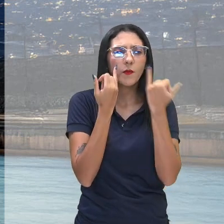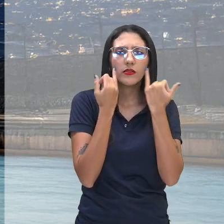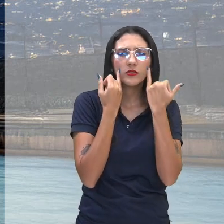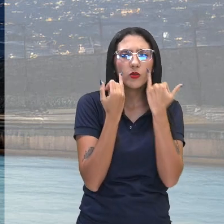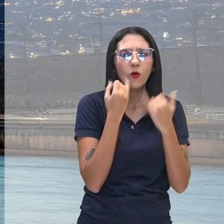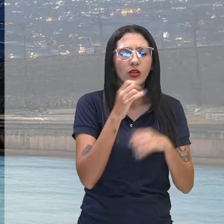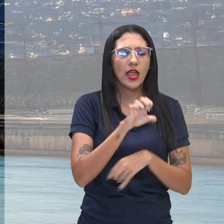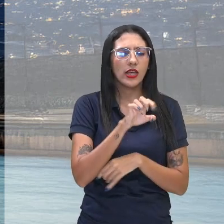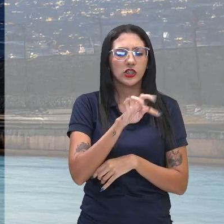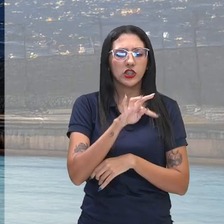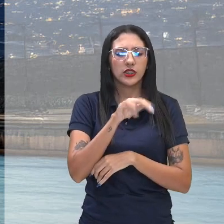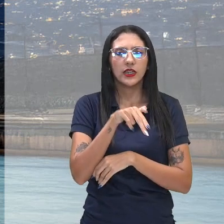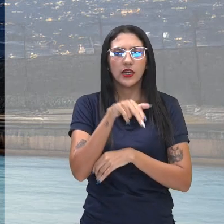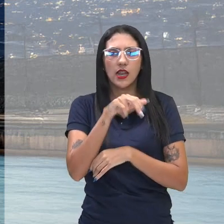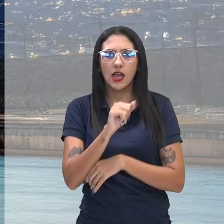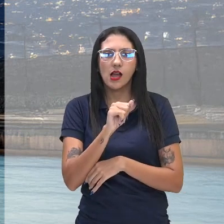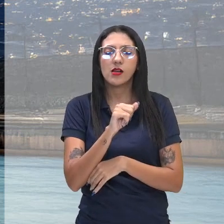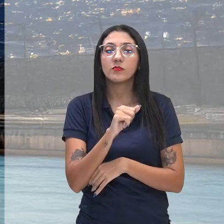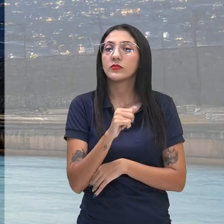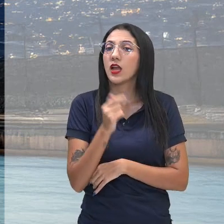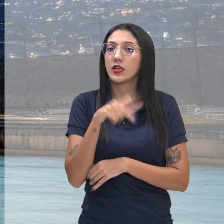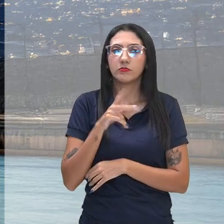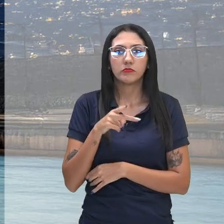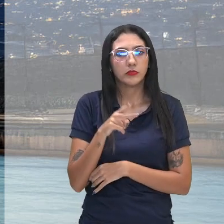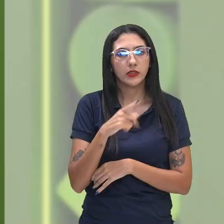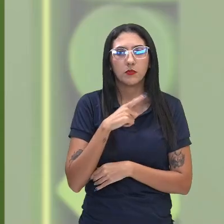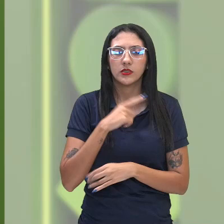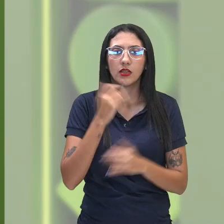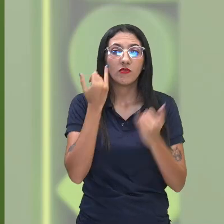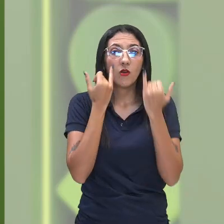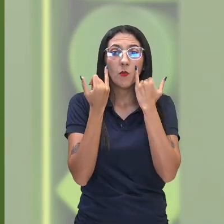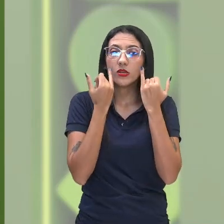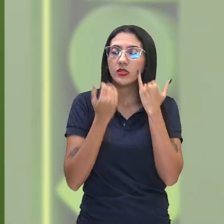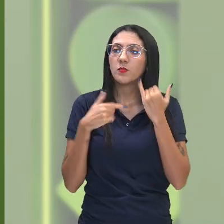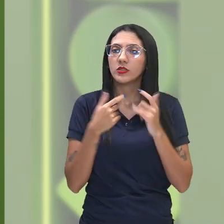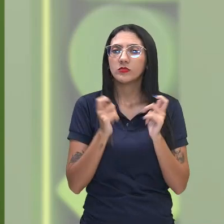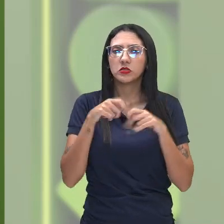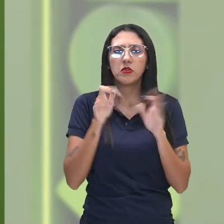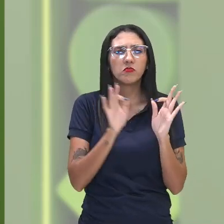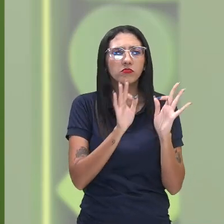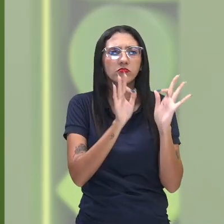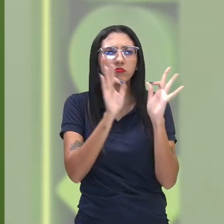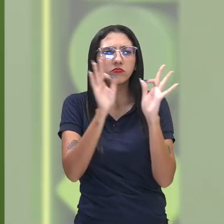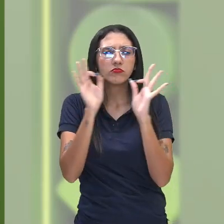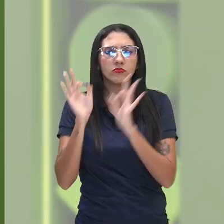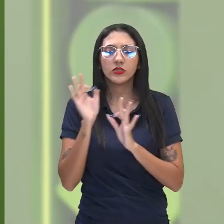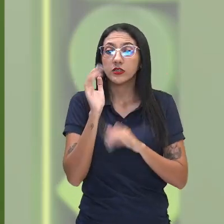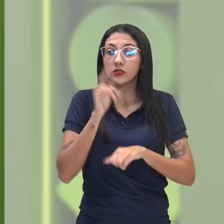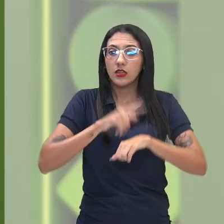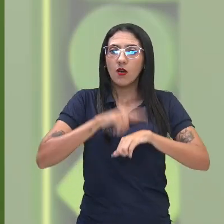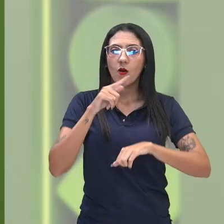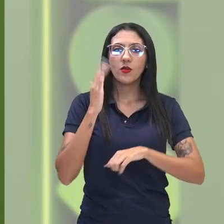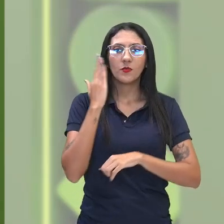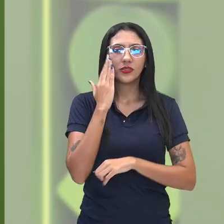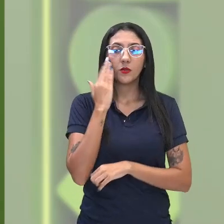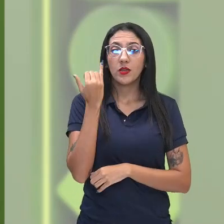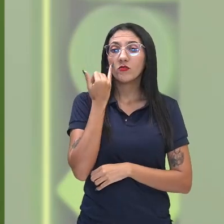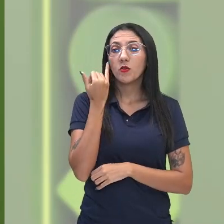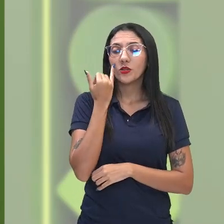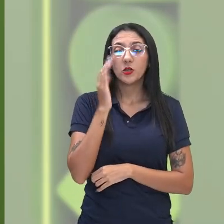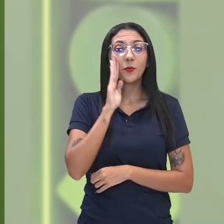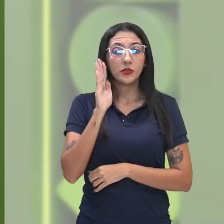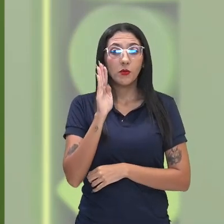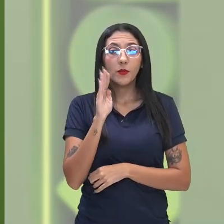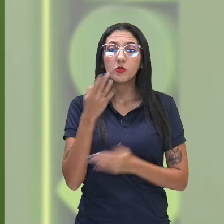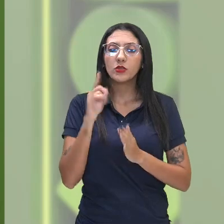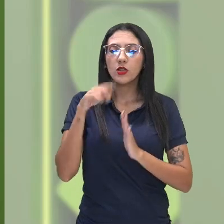né? E ele está ali disponível essas informações para a gente poder acompanhar ao vivo sobre esse vulcão, principalmente quando ele está ali em